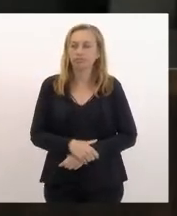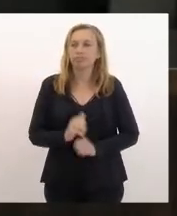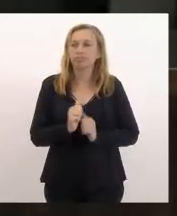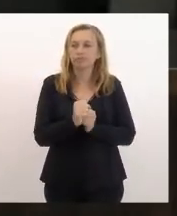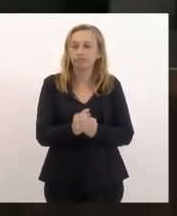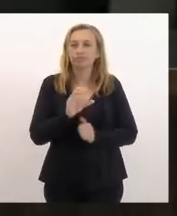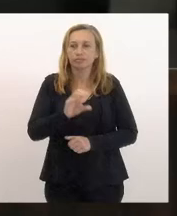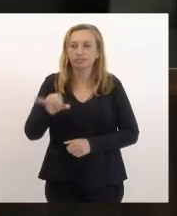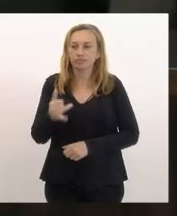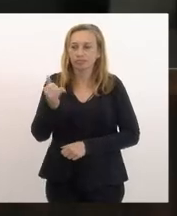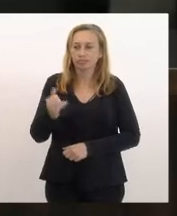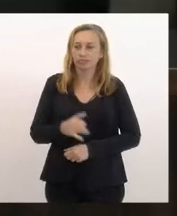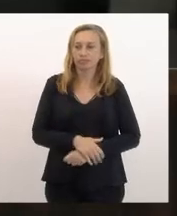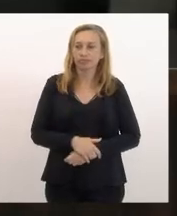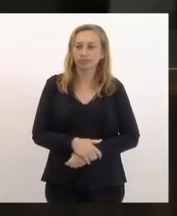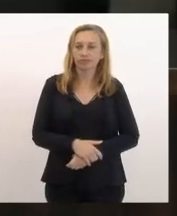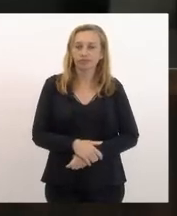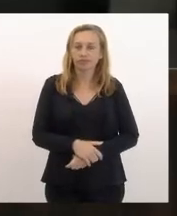Acompanhando a CCJ.